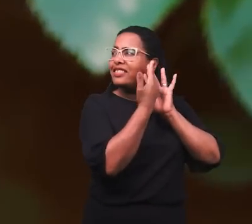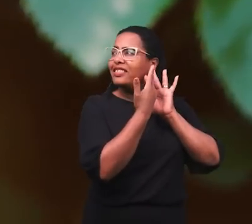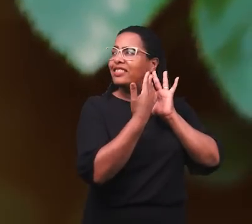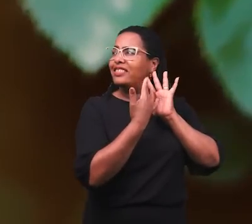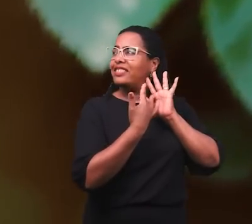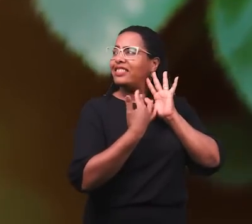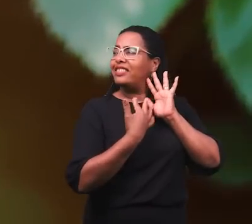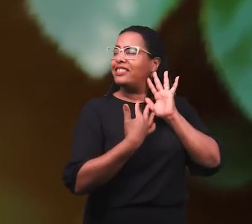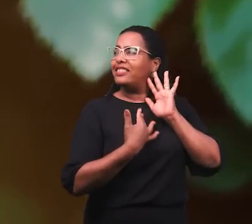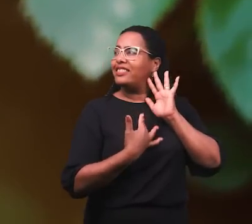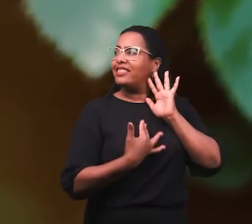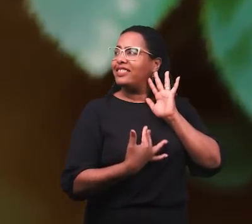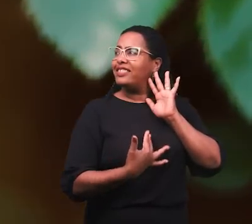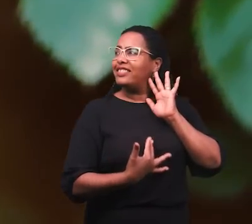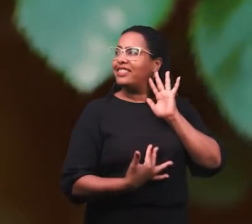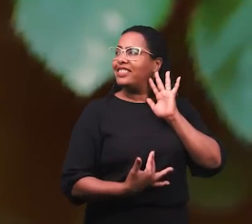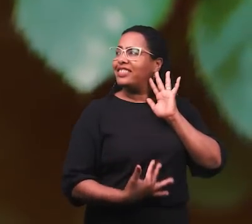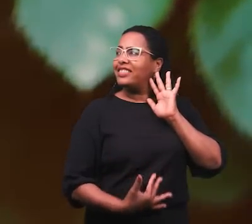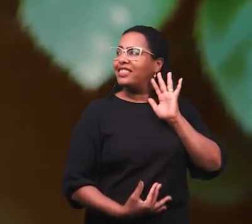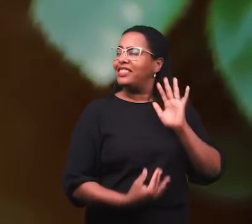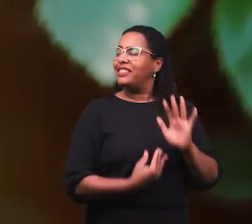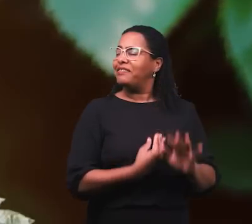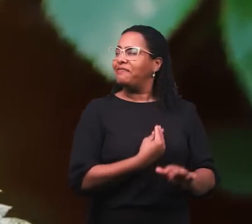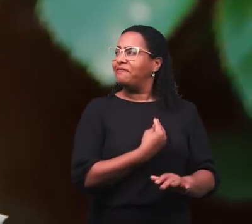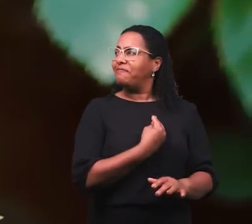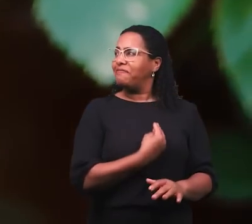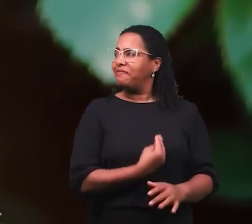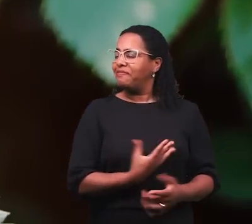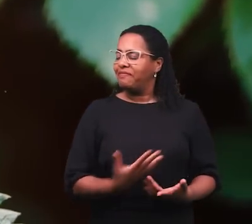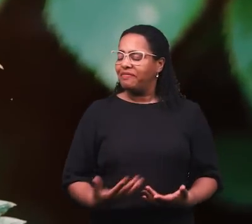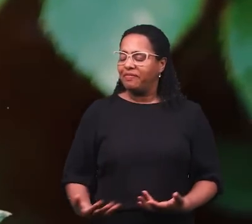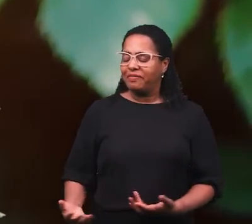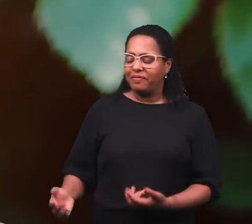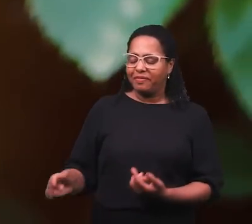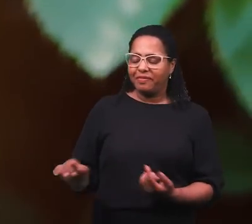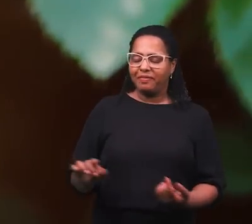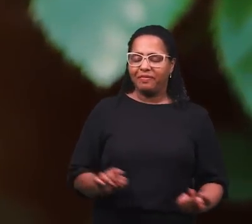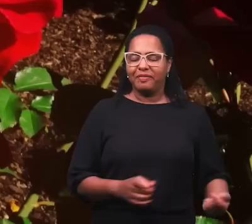Derrama do teu sangue sobre mim.